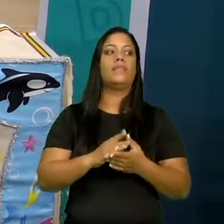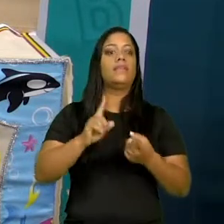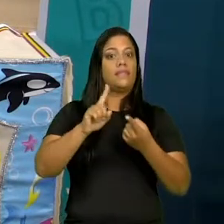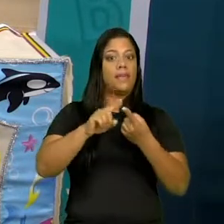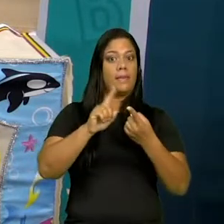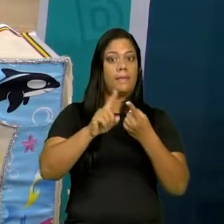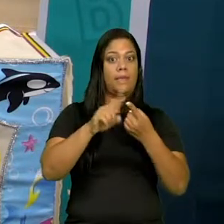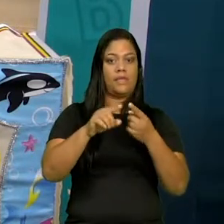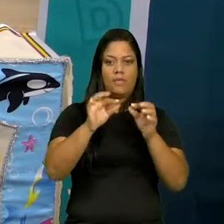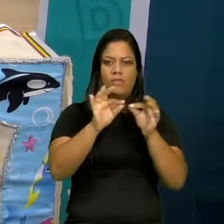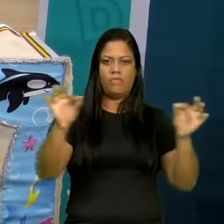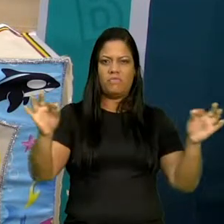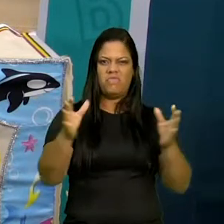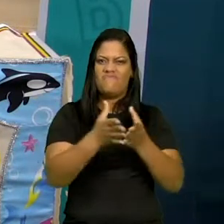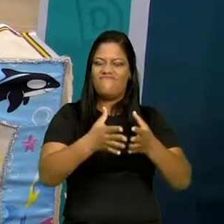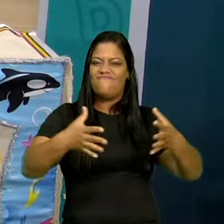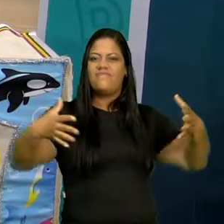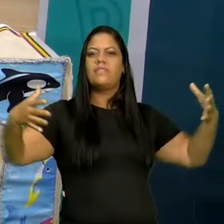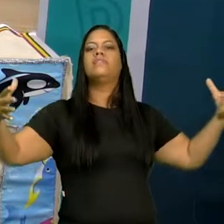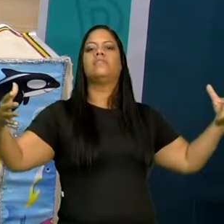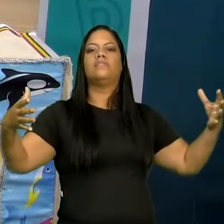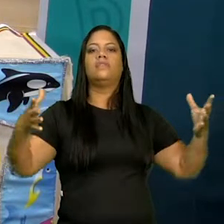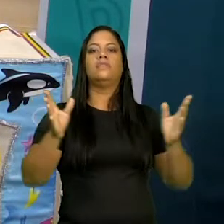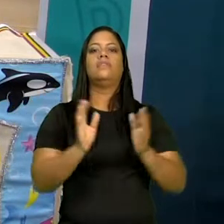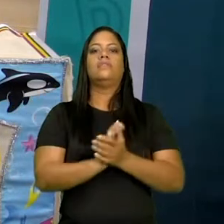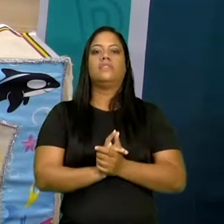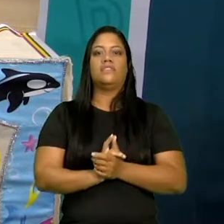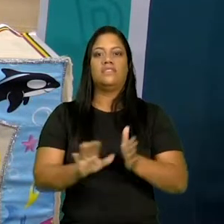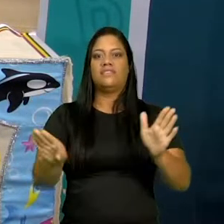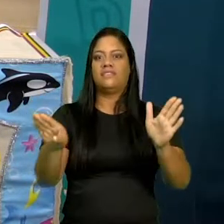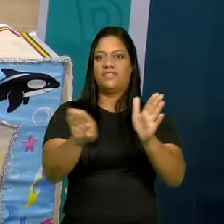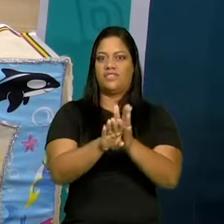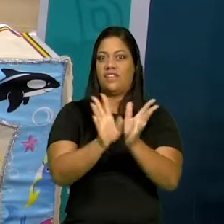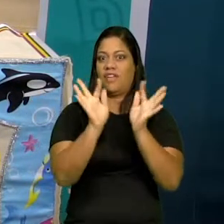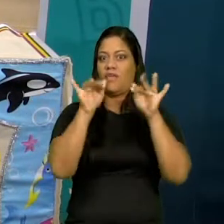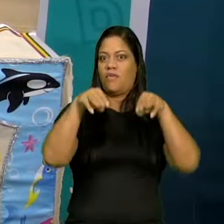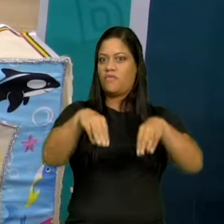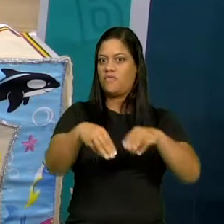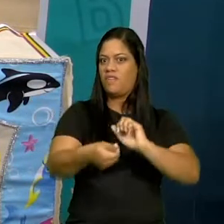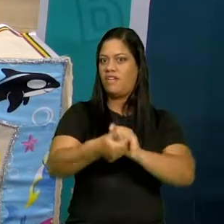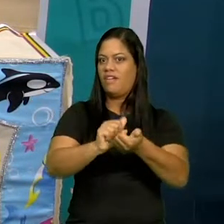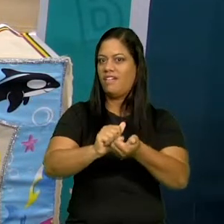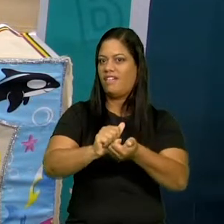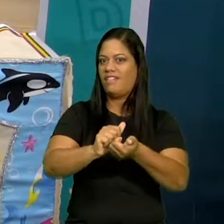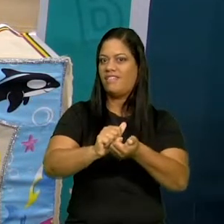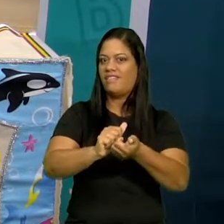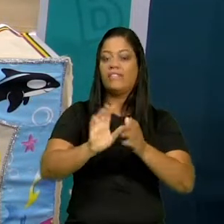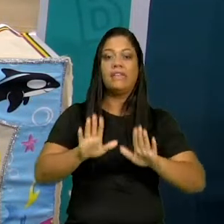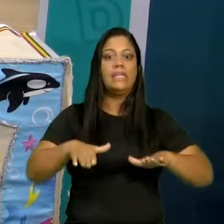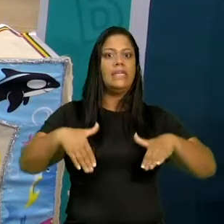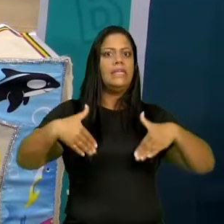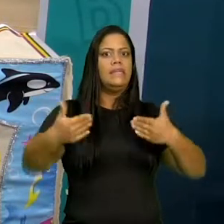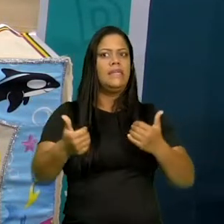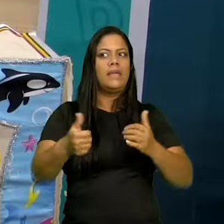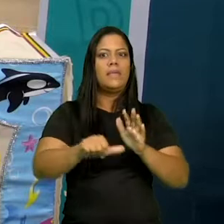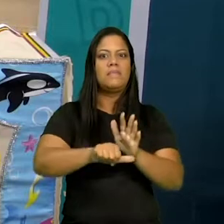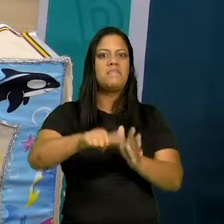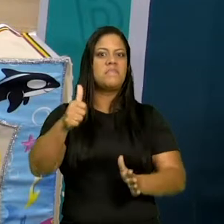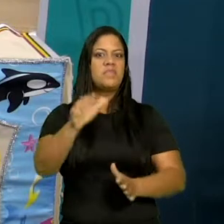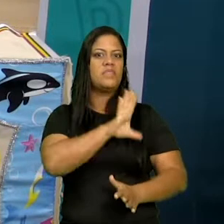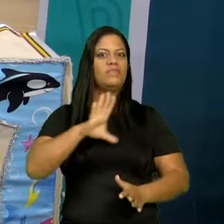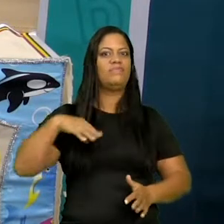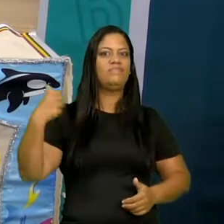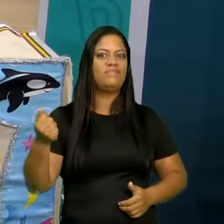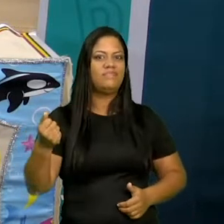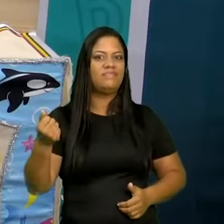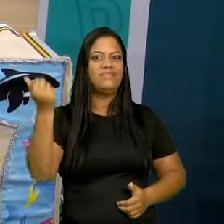colocaram também uma faixa bem grande com a chegada. Quem será que vai chegar aqui primeiro? A lebre.